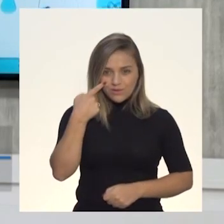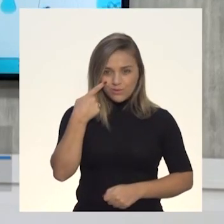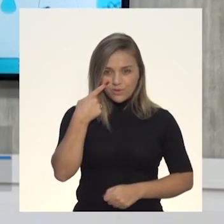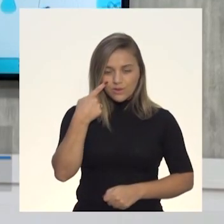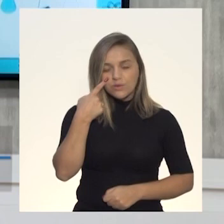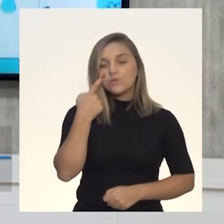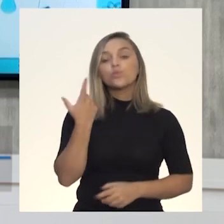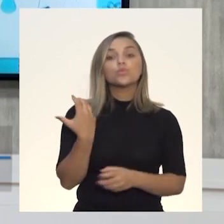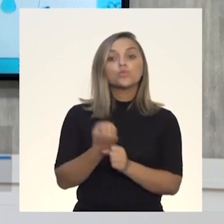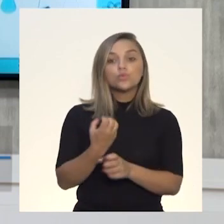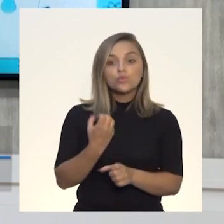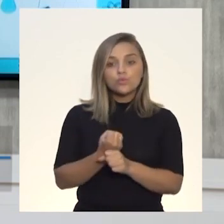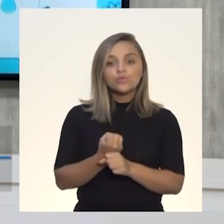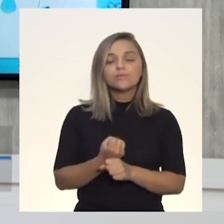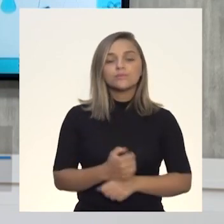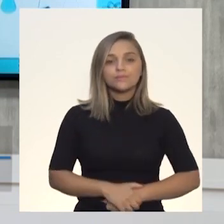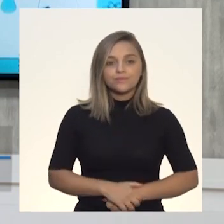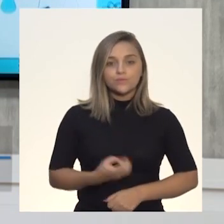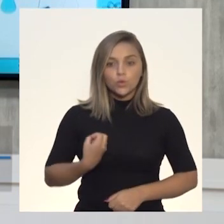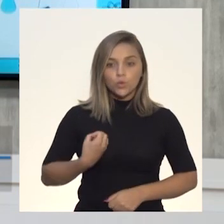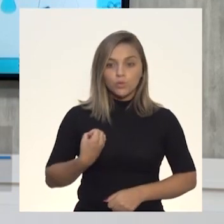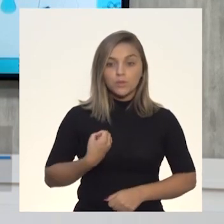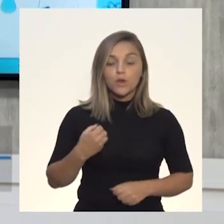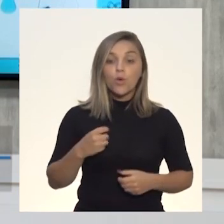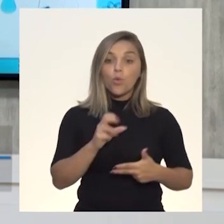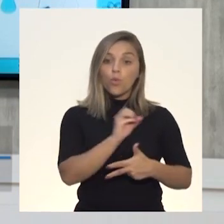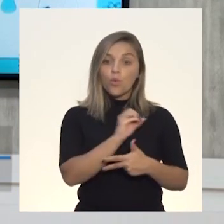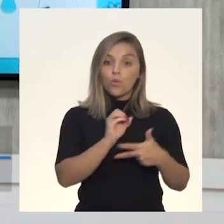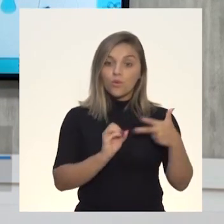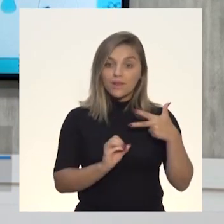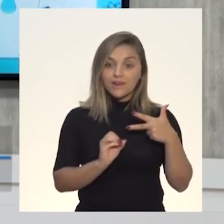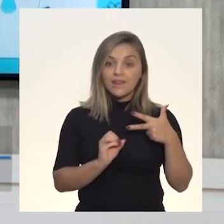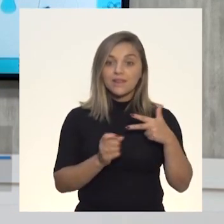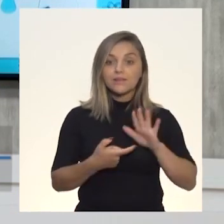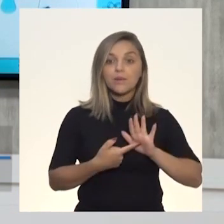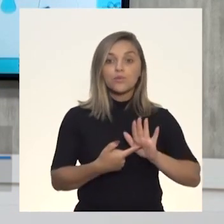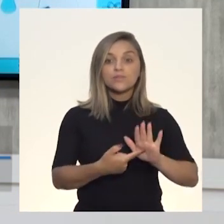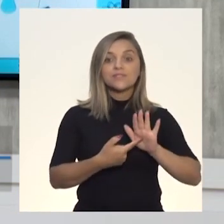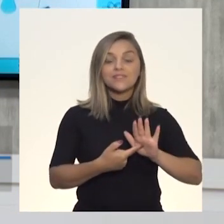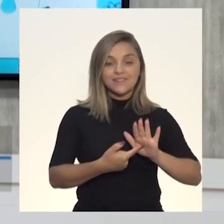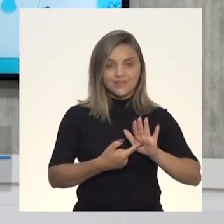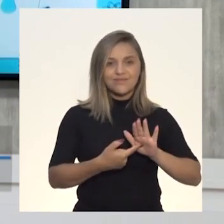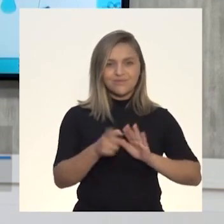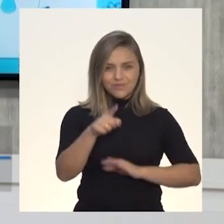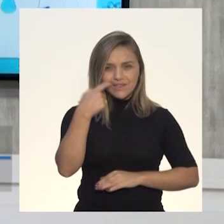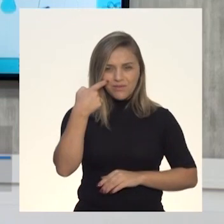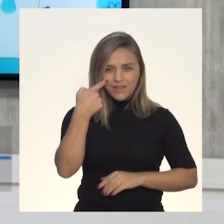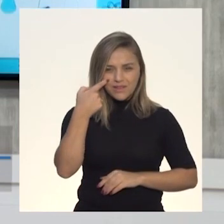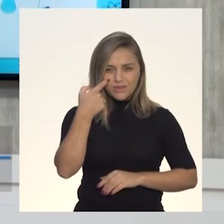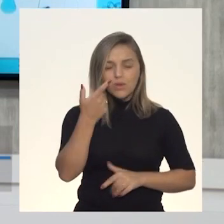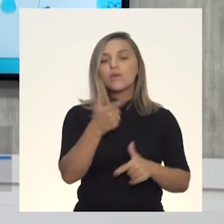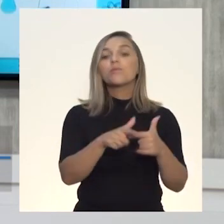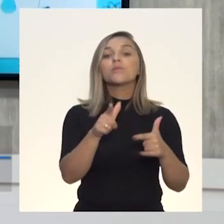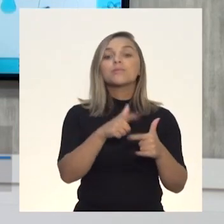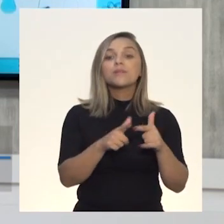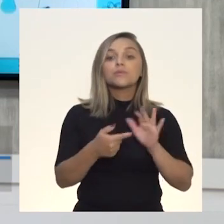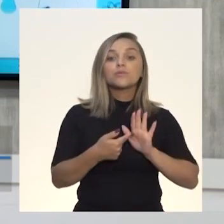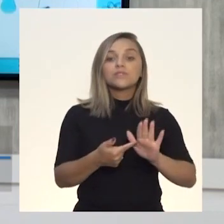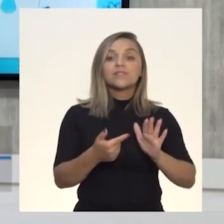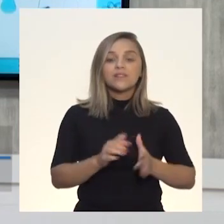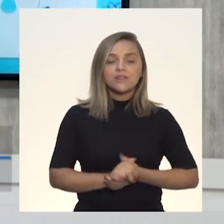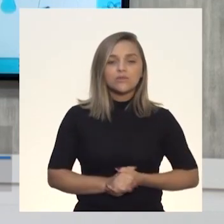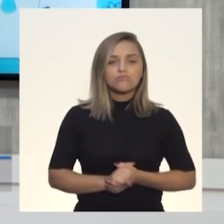se apropriar disso? O Enem está te contando, ele está justificando. Está vendo como eu estou te falando que é um problema? É muito